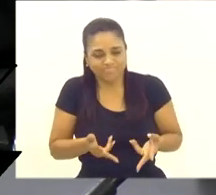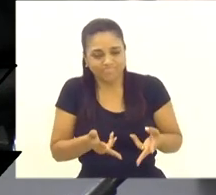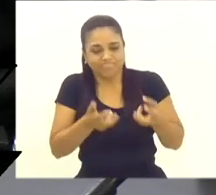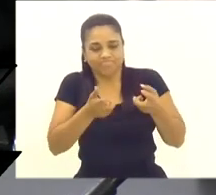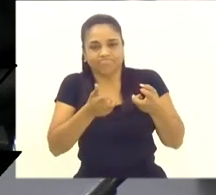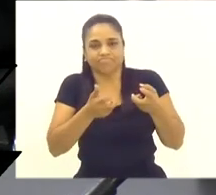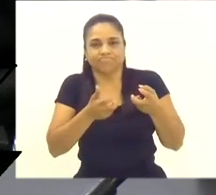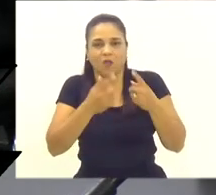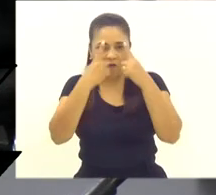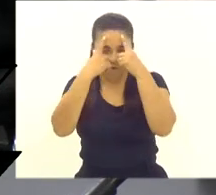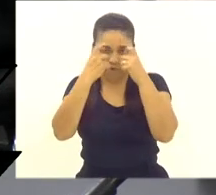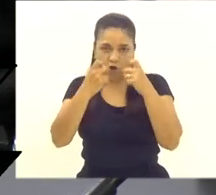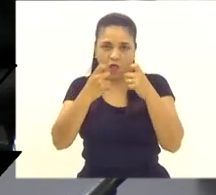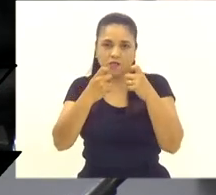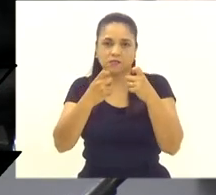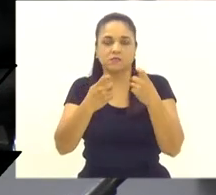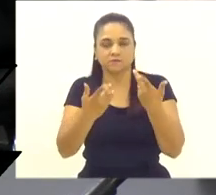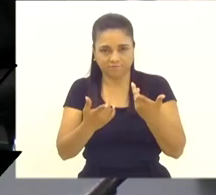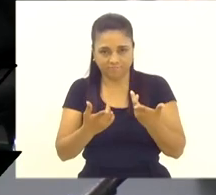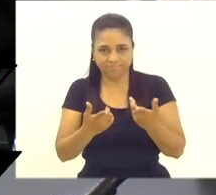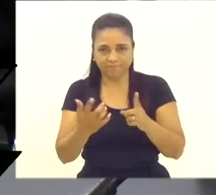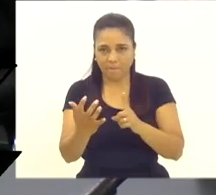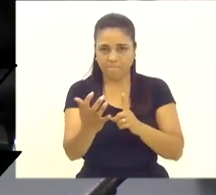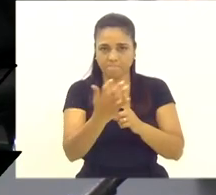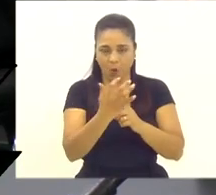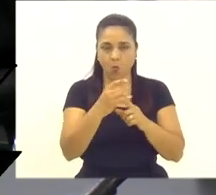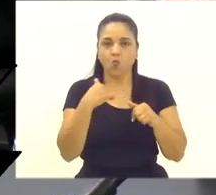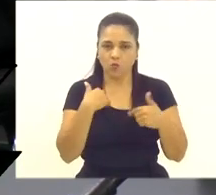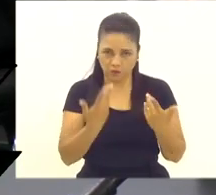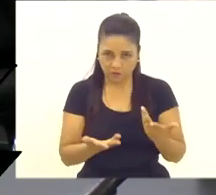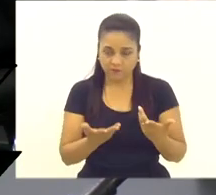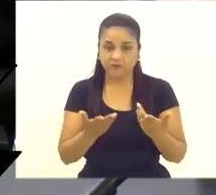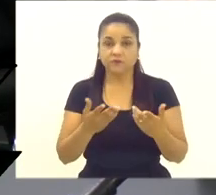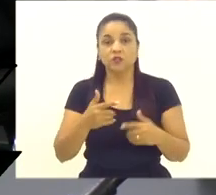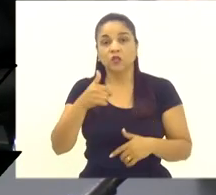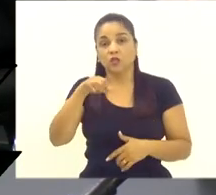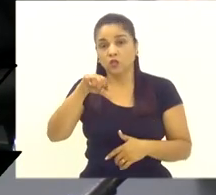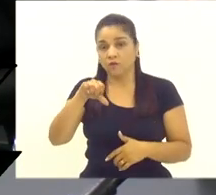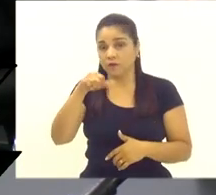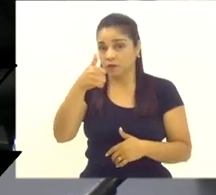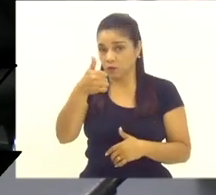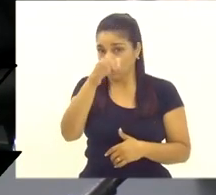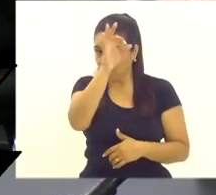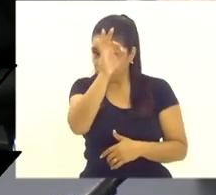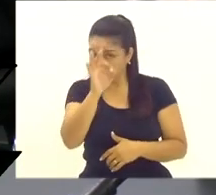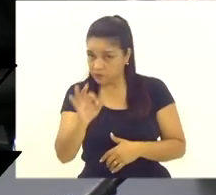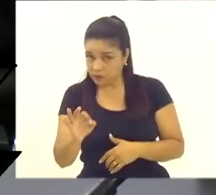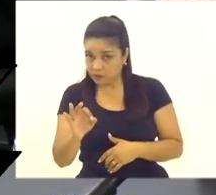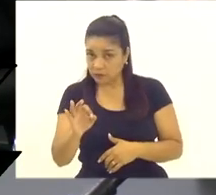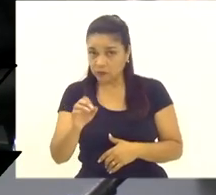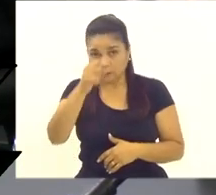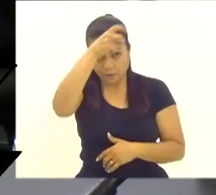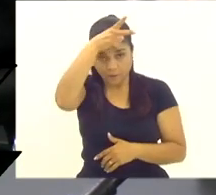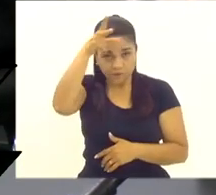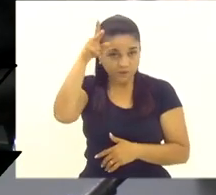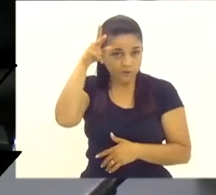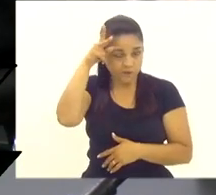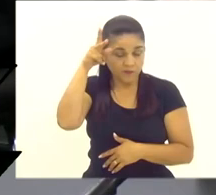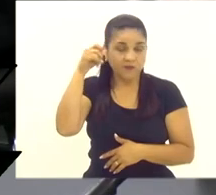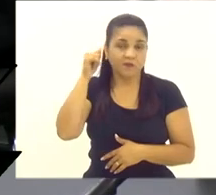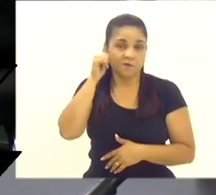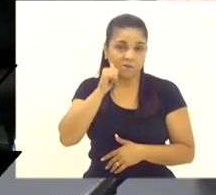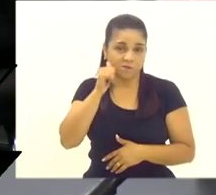violência né são as que recebem mais ataques então 31% dessas que disseram que já sofreram